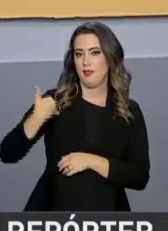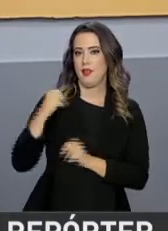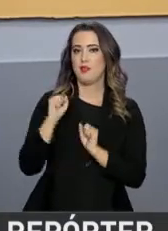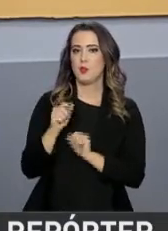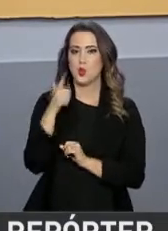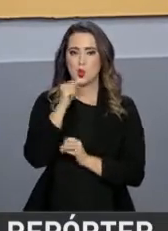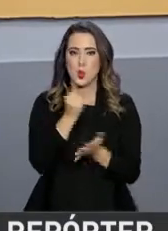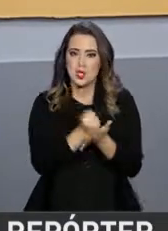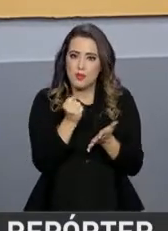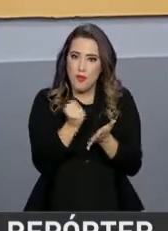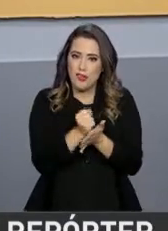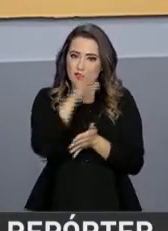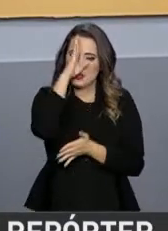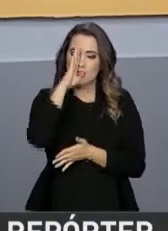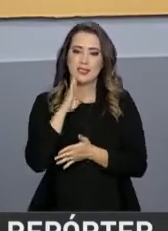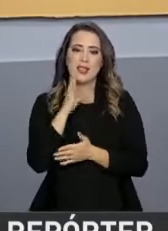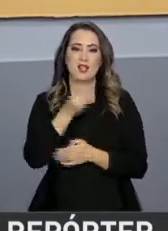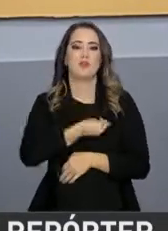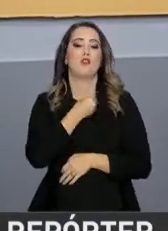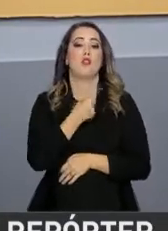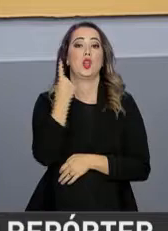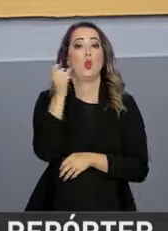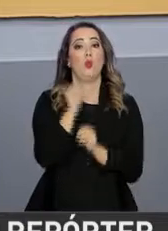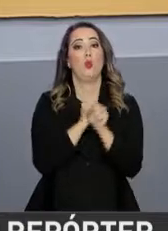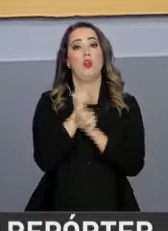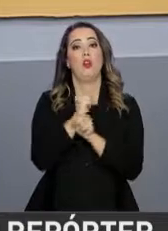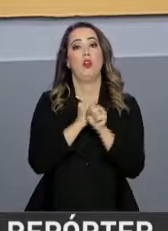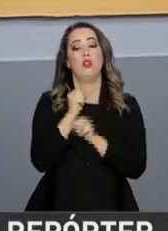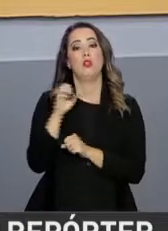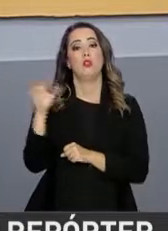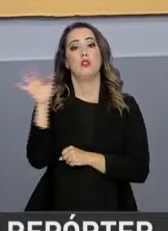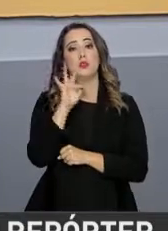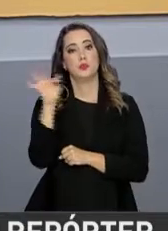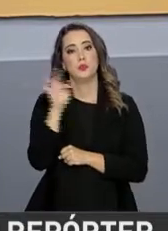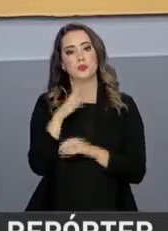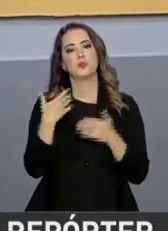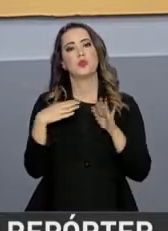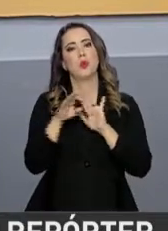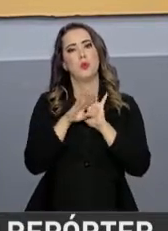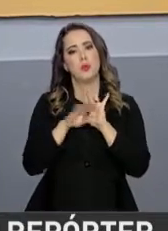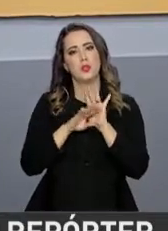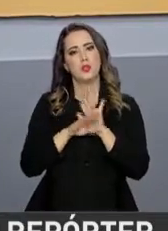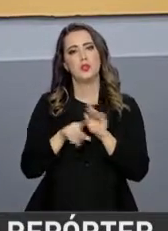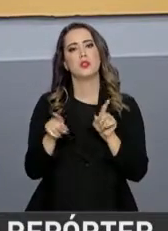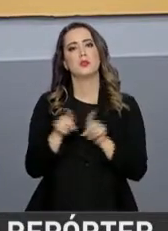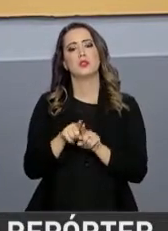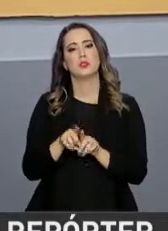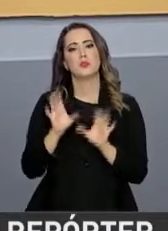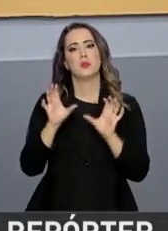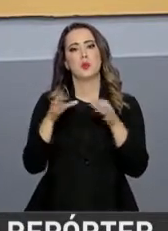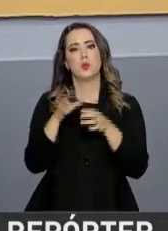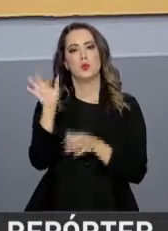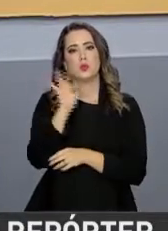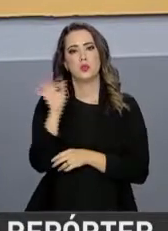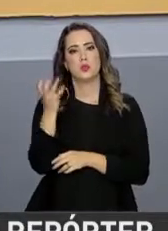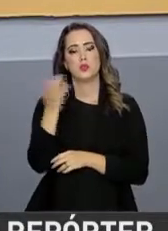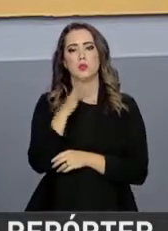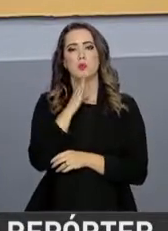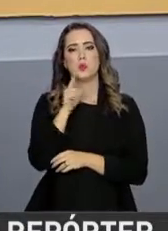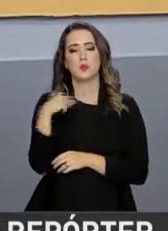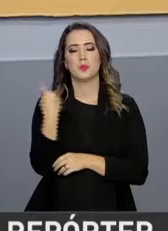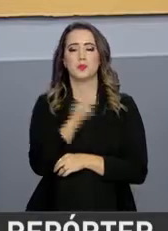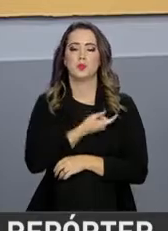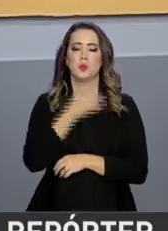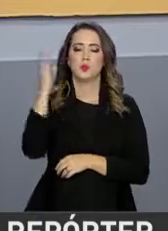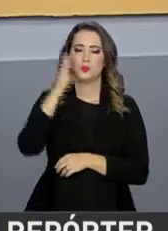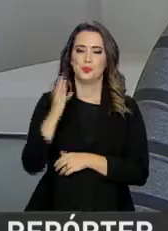conseguir um visto gratuito para viver até um ano no país europeu o programa serve também para os franceses que querem conhecer nossa